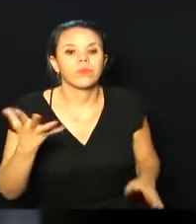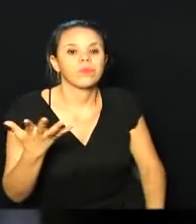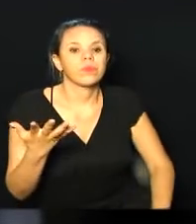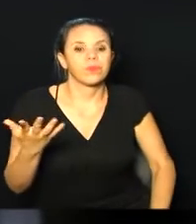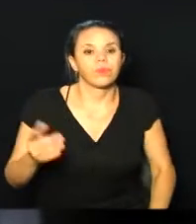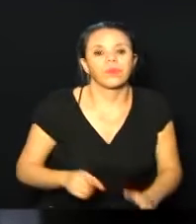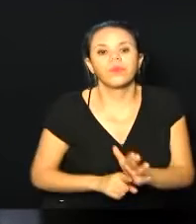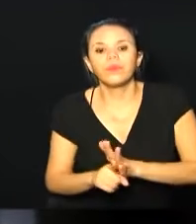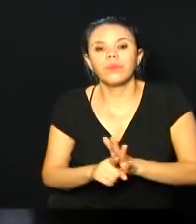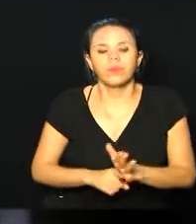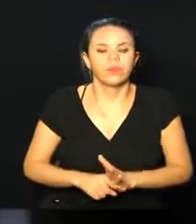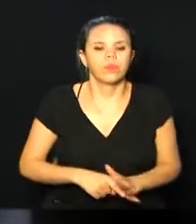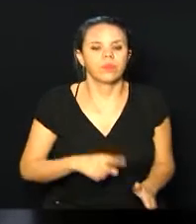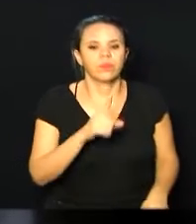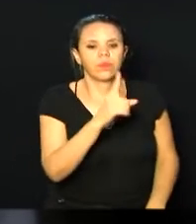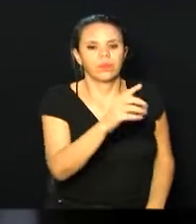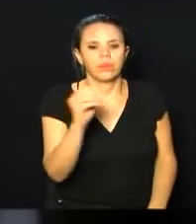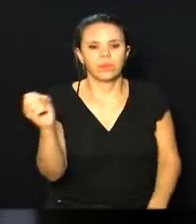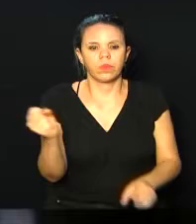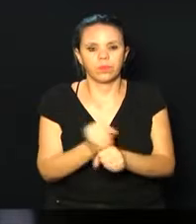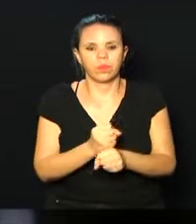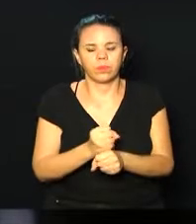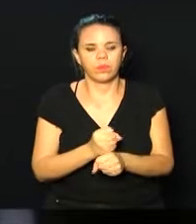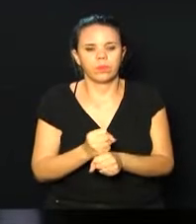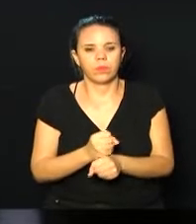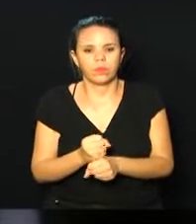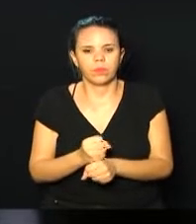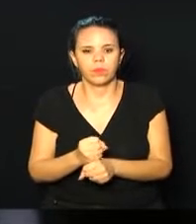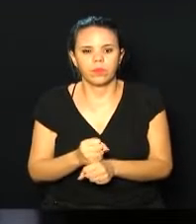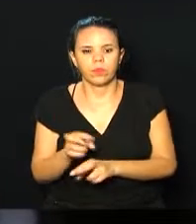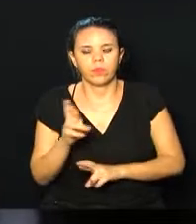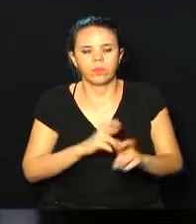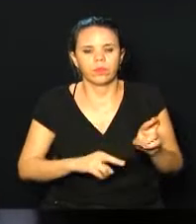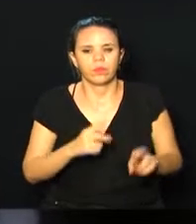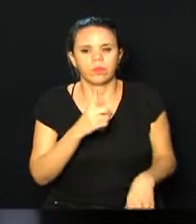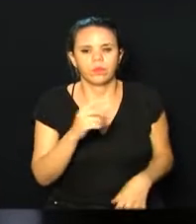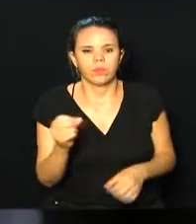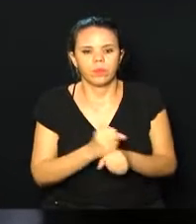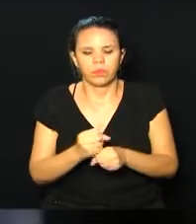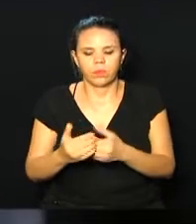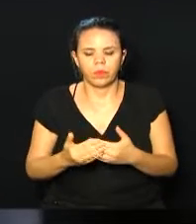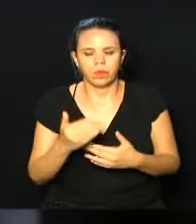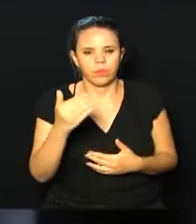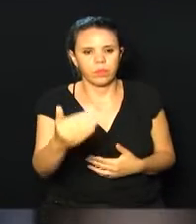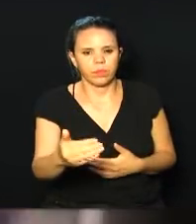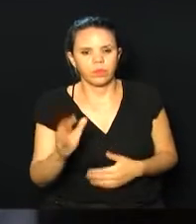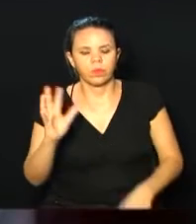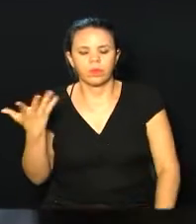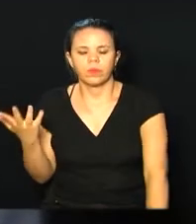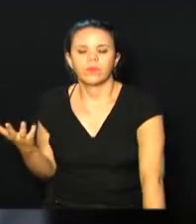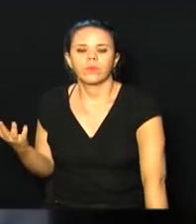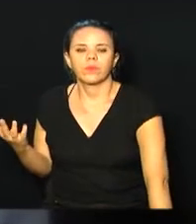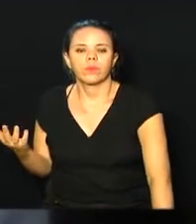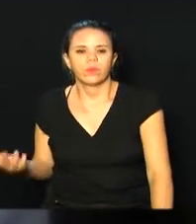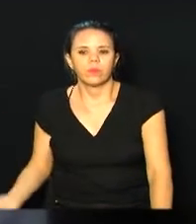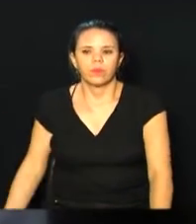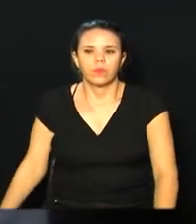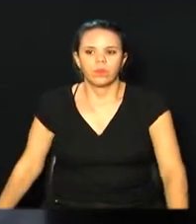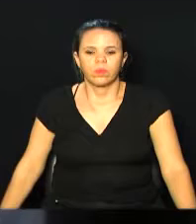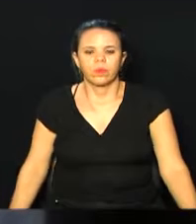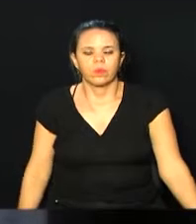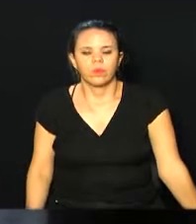desse normalmente é de 100 anos, então são previsões para 100 anos à frente de ocorrências de